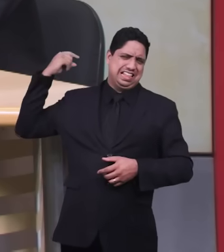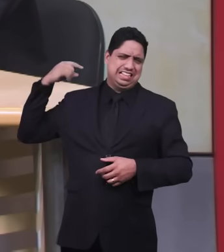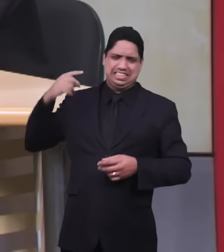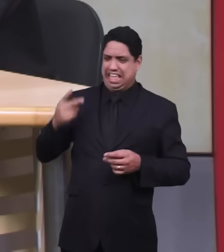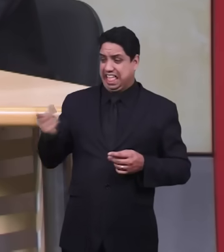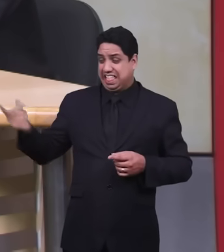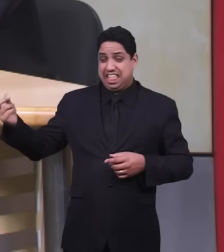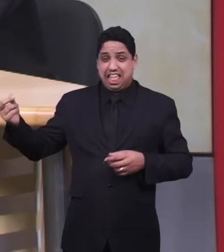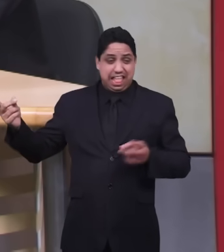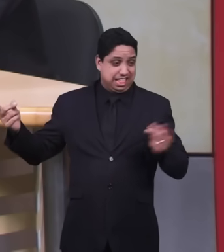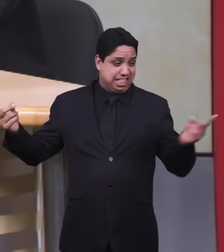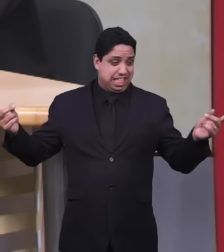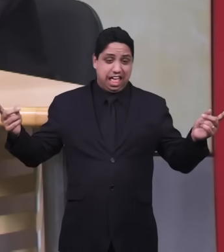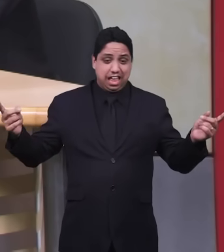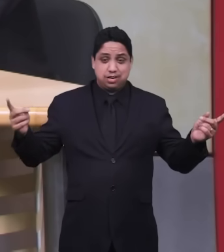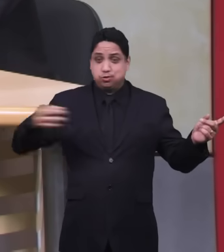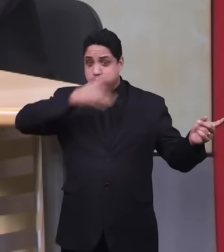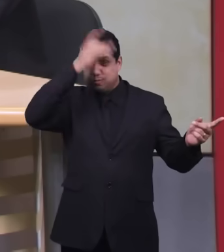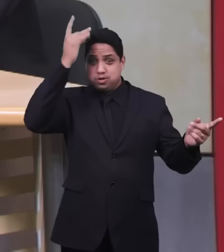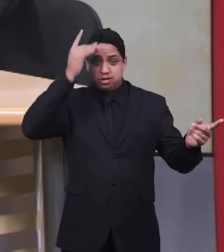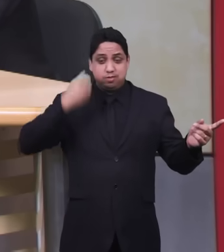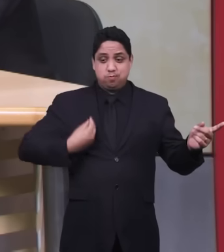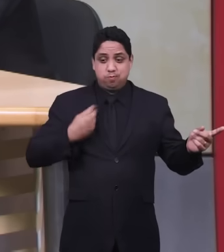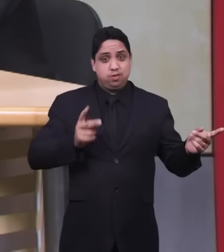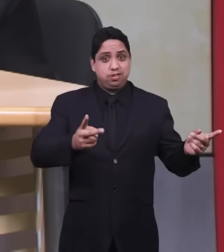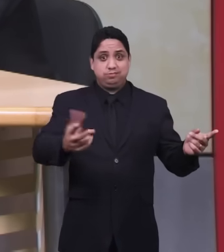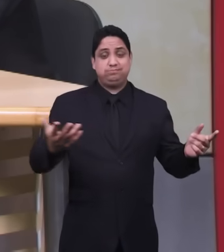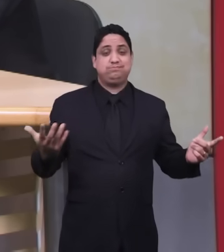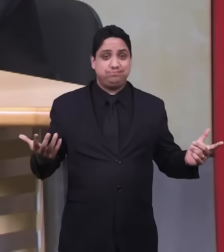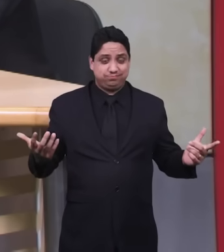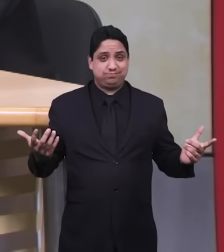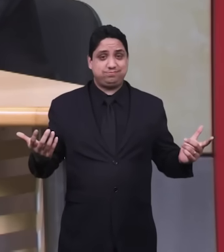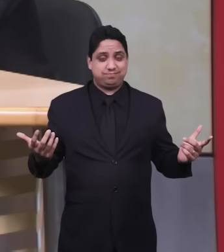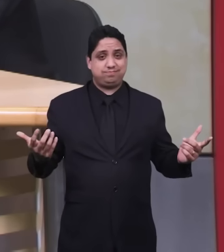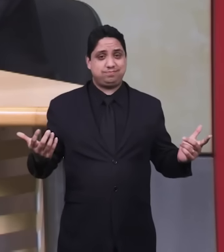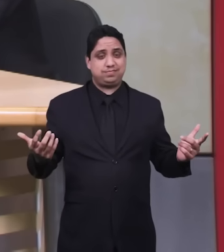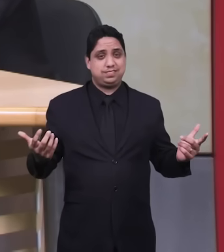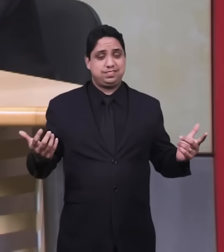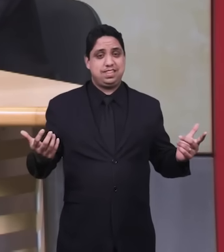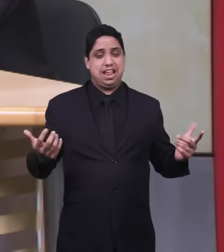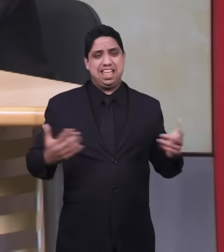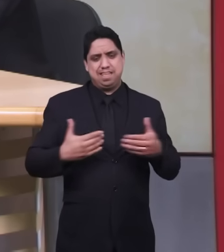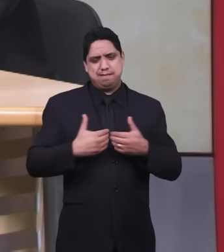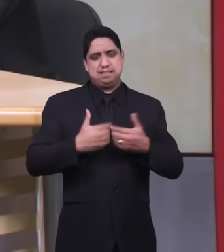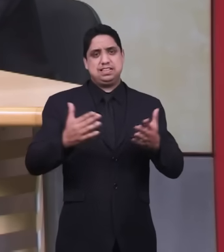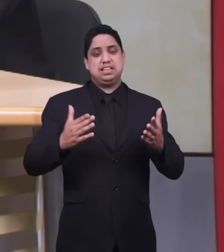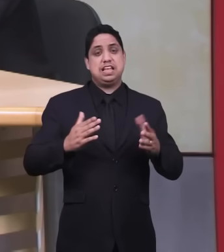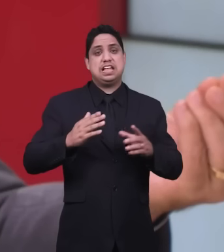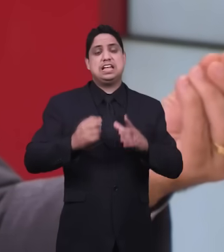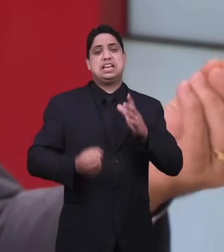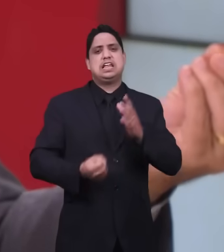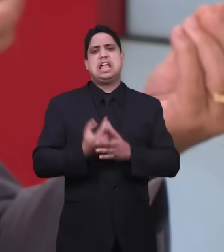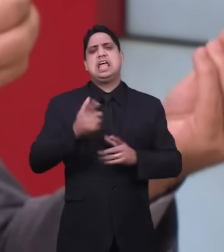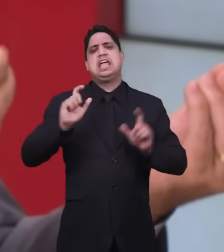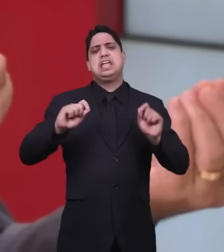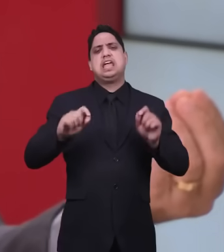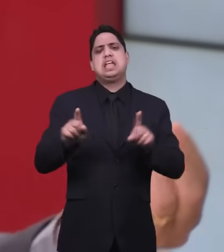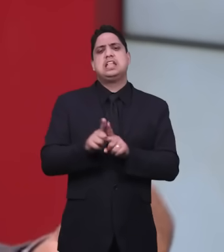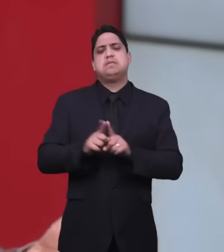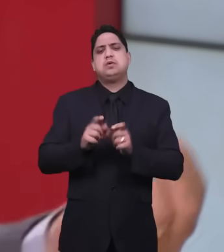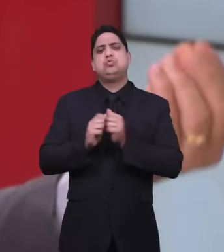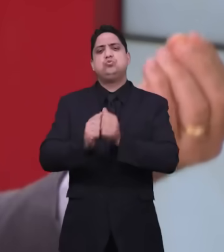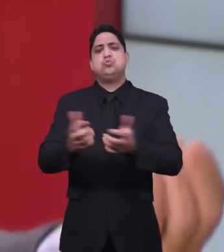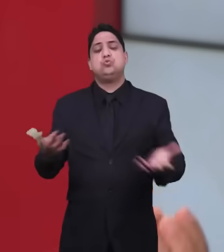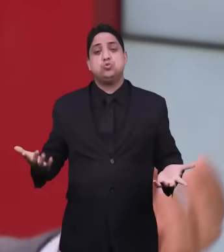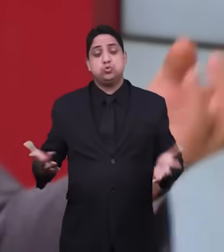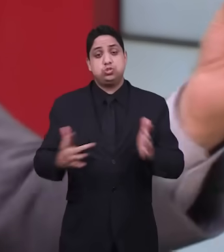você pode vincular alguém além de Jesus nessa criação, que ele estava no princípio da criação? Quem mais estava no princípio da